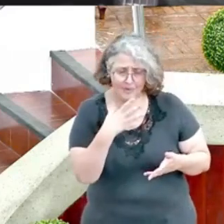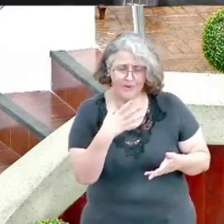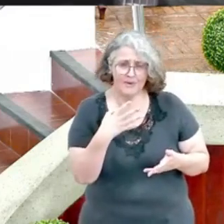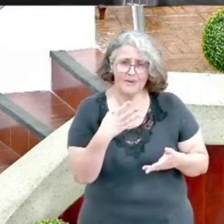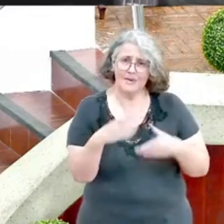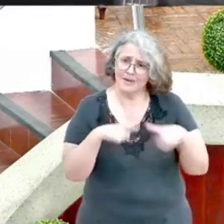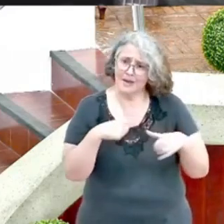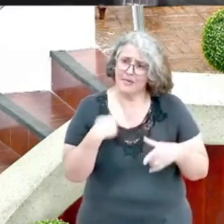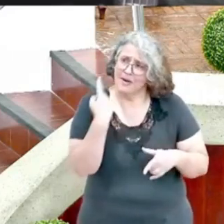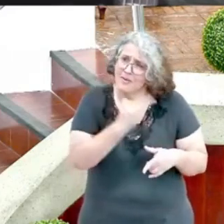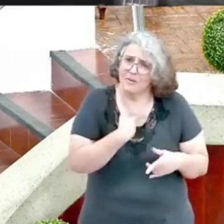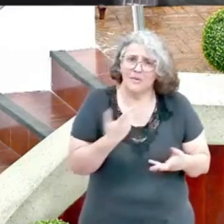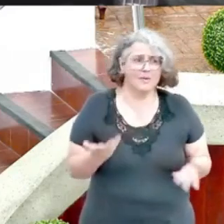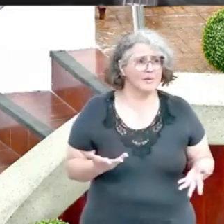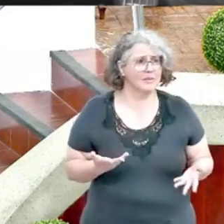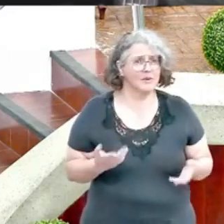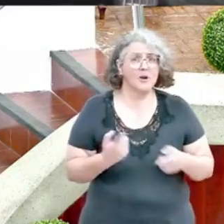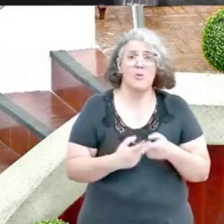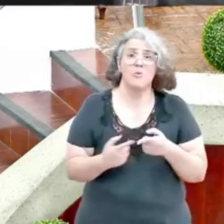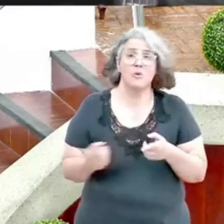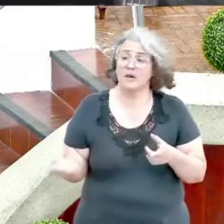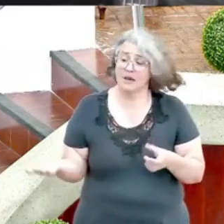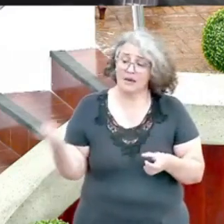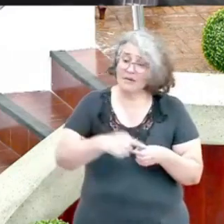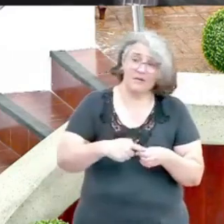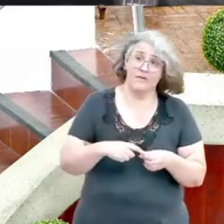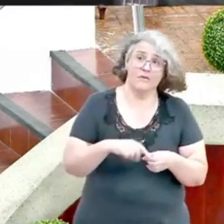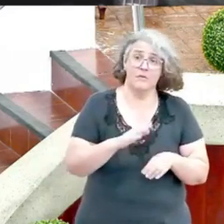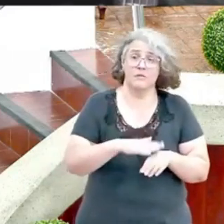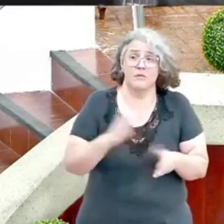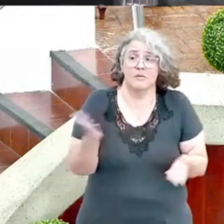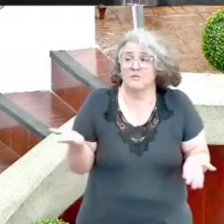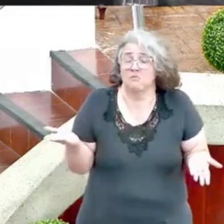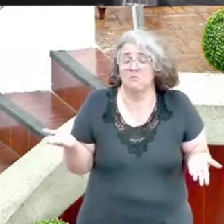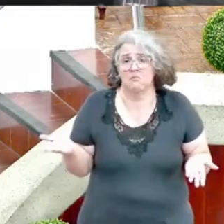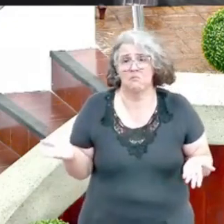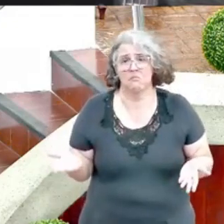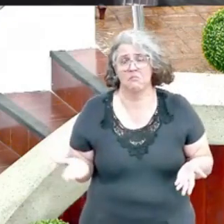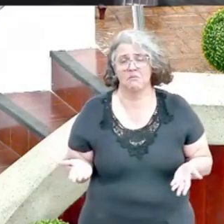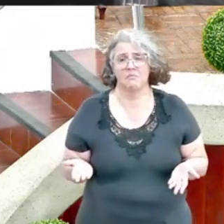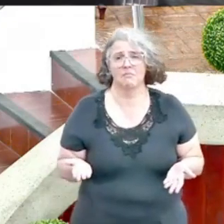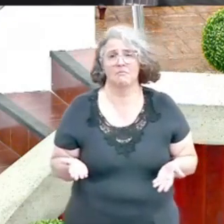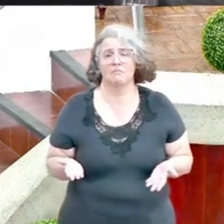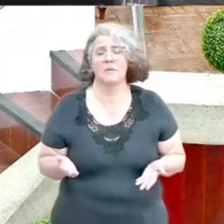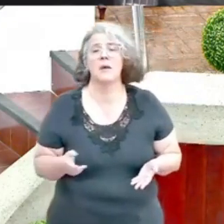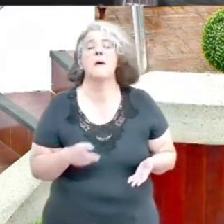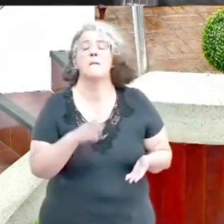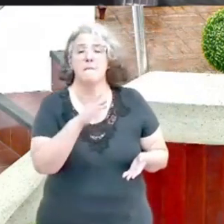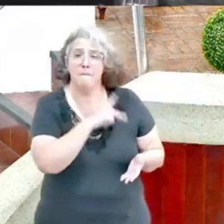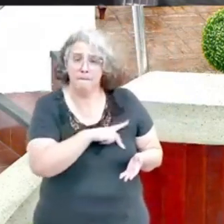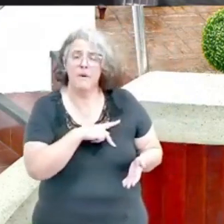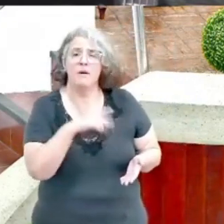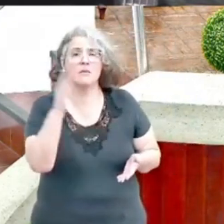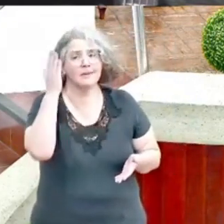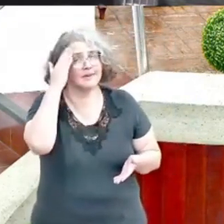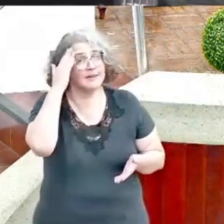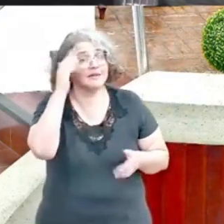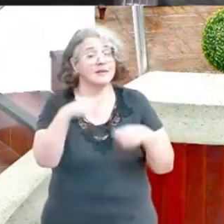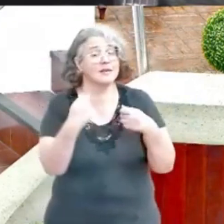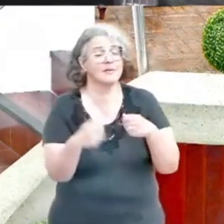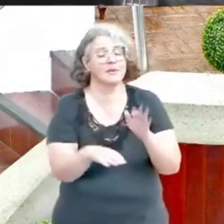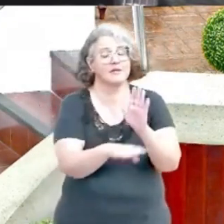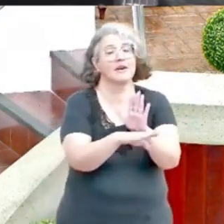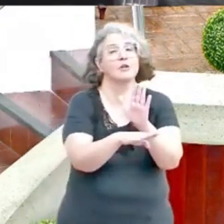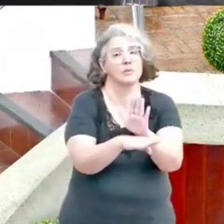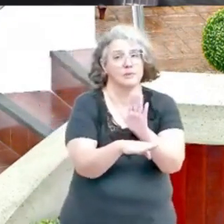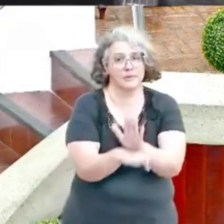Por que ele não voltou mais para nos ver? Paulo sabia que precisava ampará-los. Paulo havia deixado um